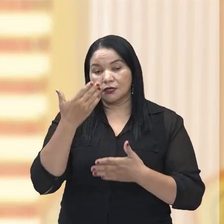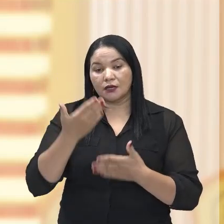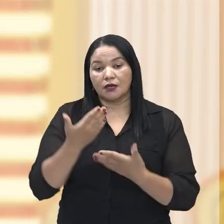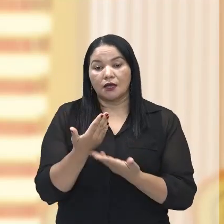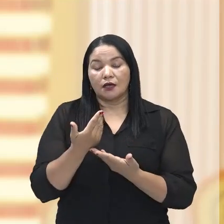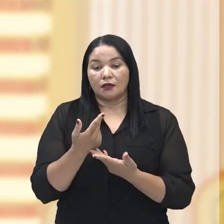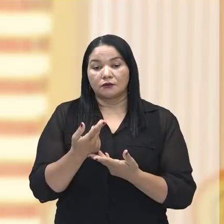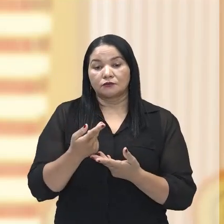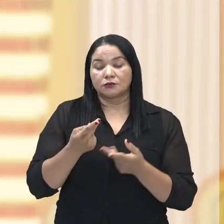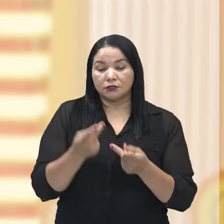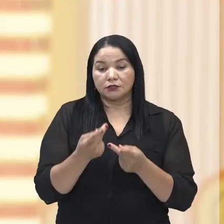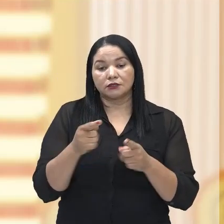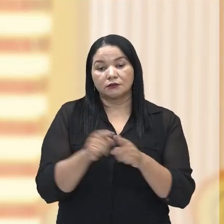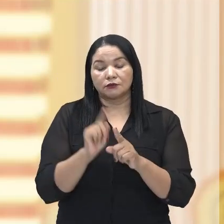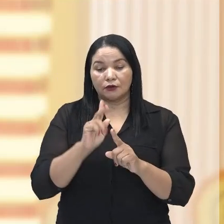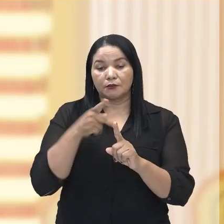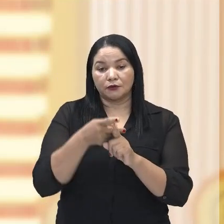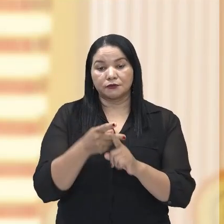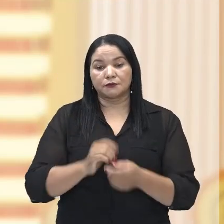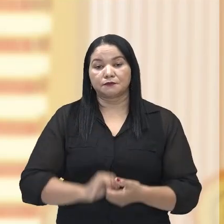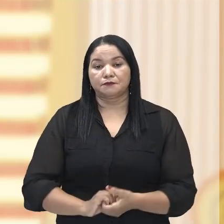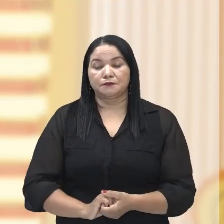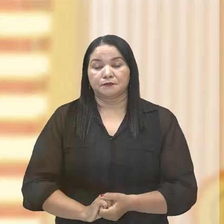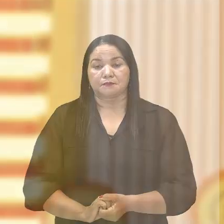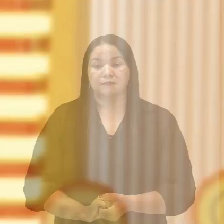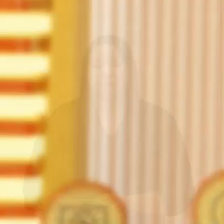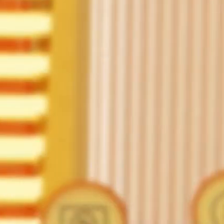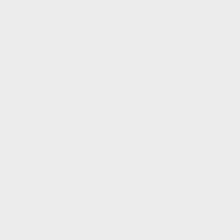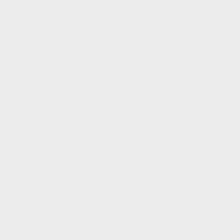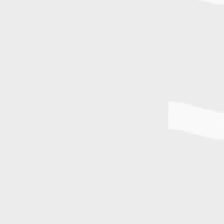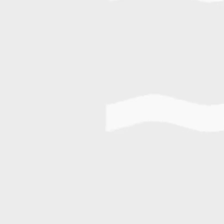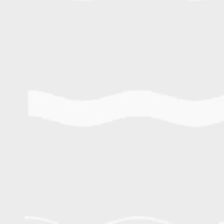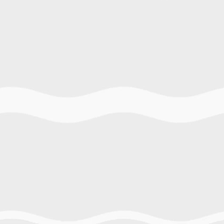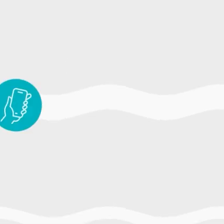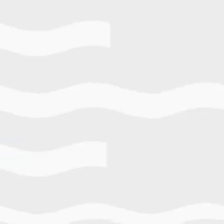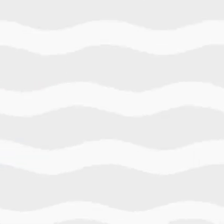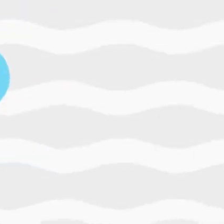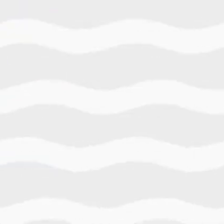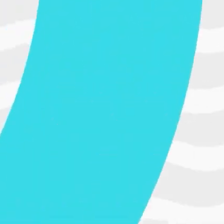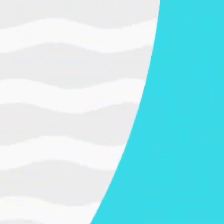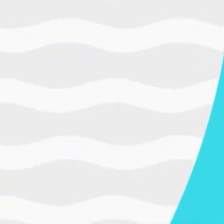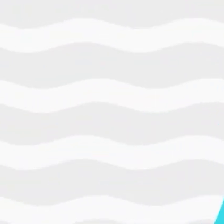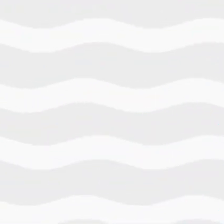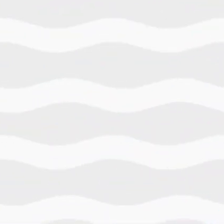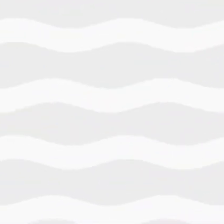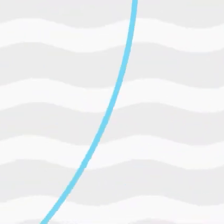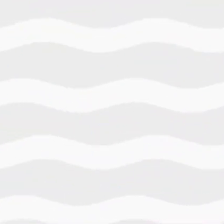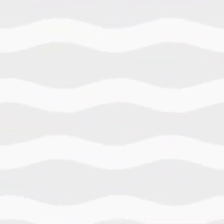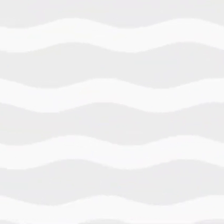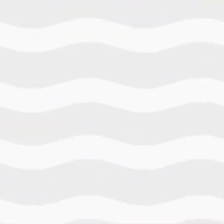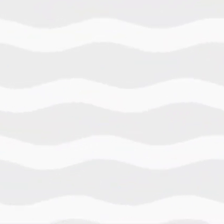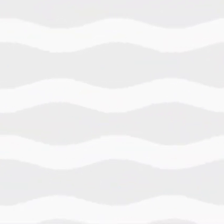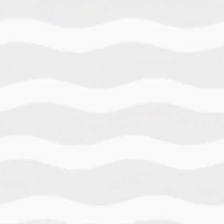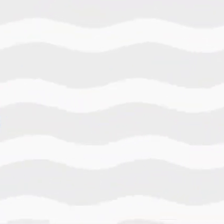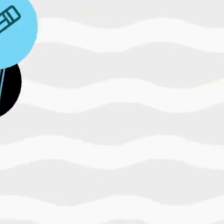sua presença e até a próxima.